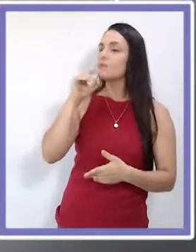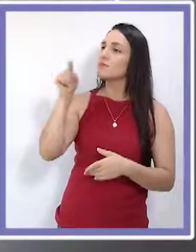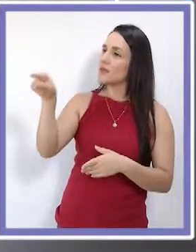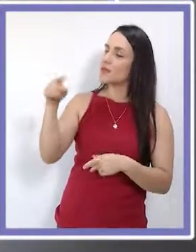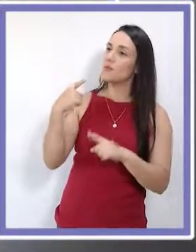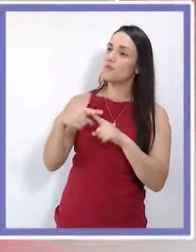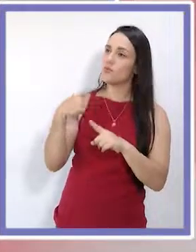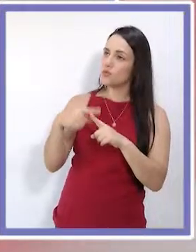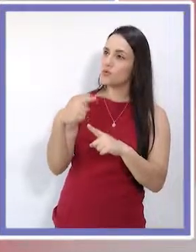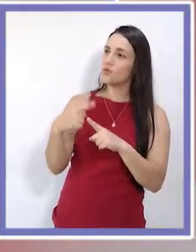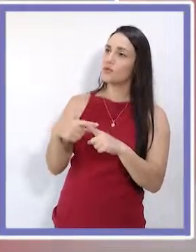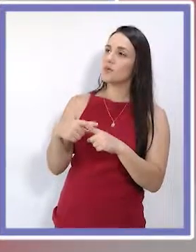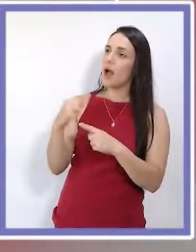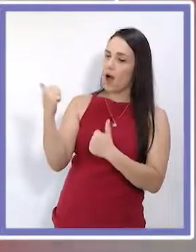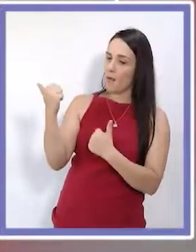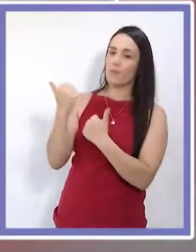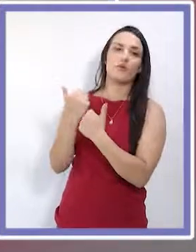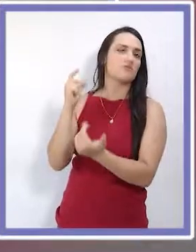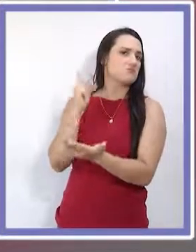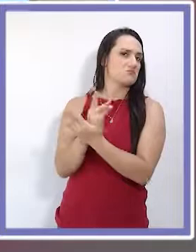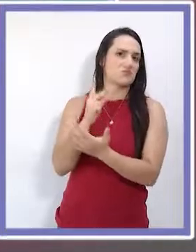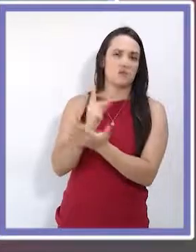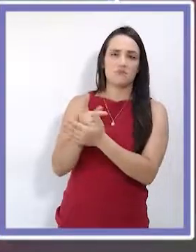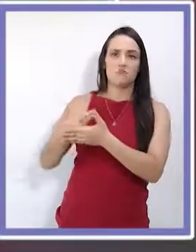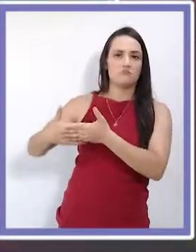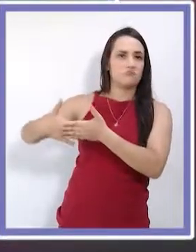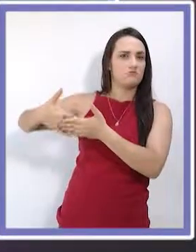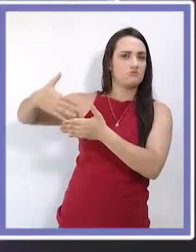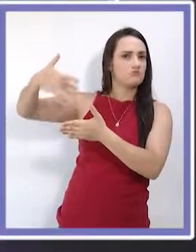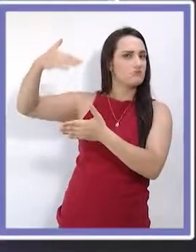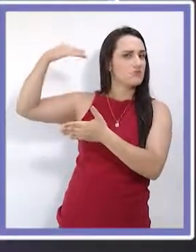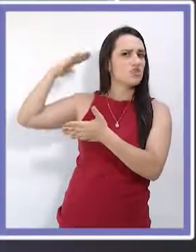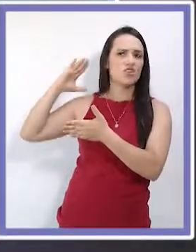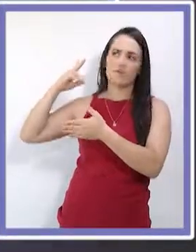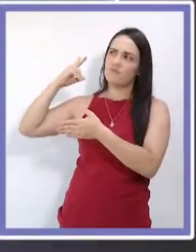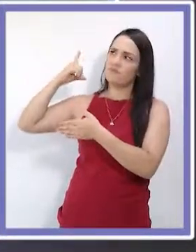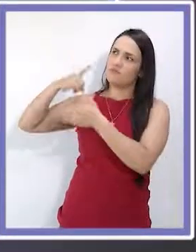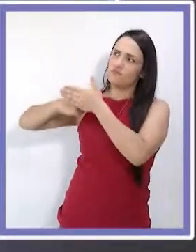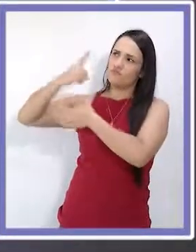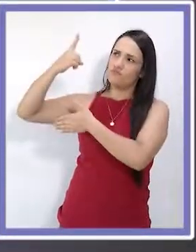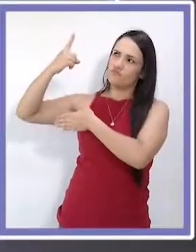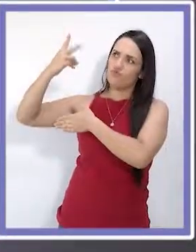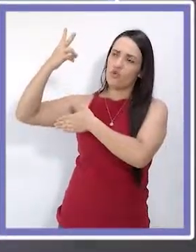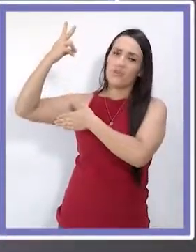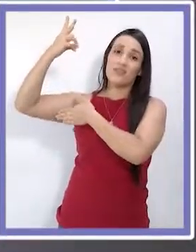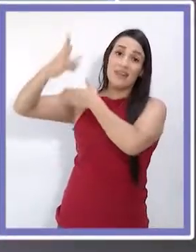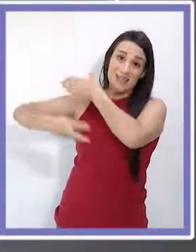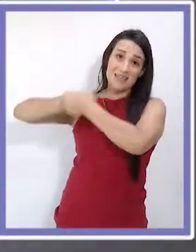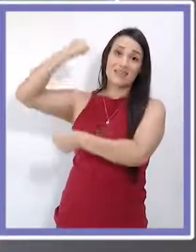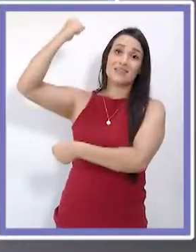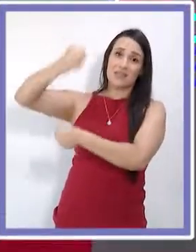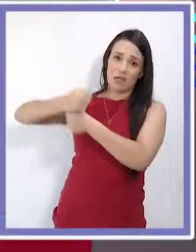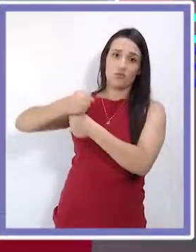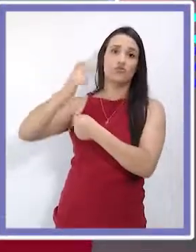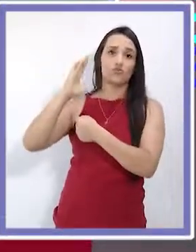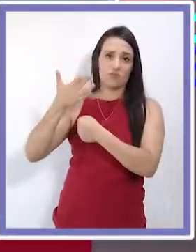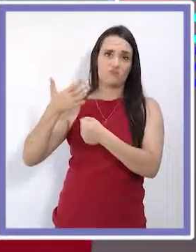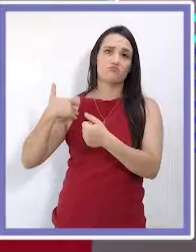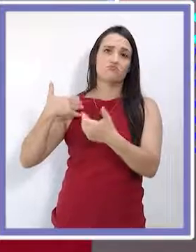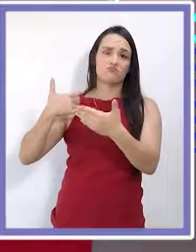deputado Renato Câmara, né, por estar dando apoio a gente desde... É o terceiro ano que nós trabalhamos juntos,